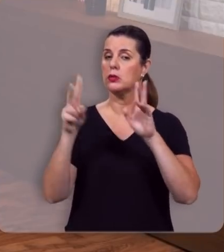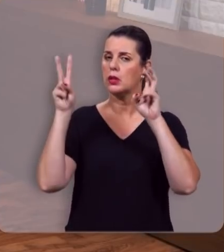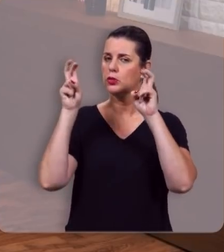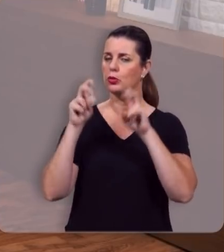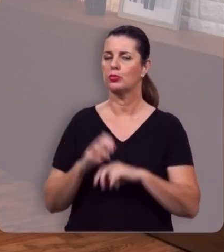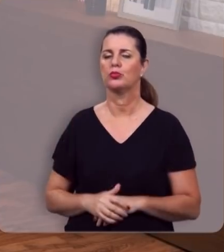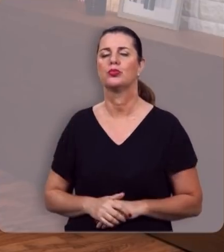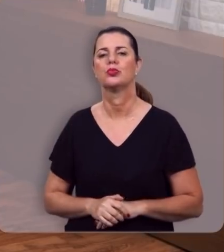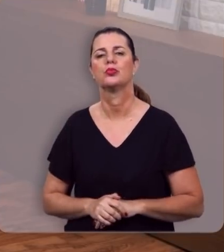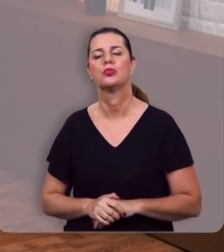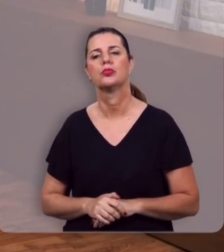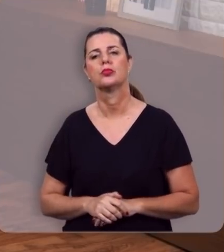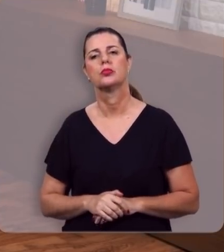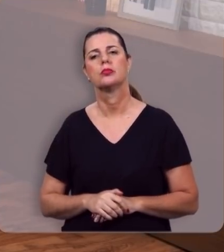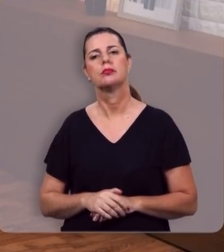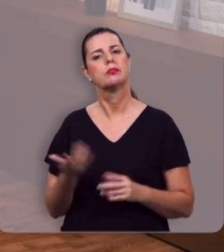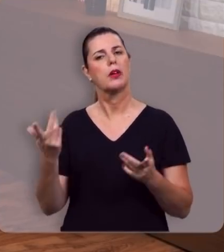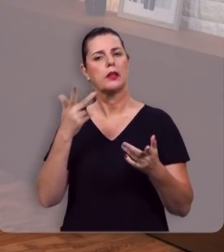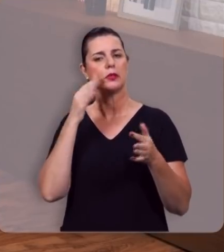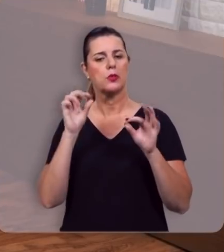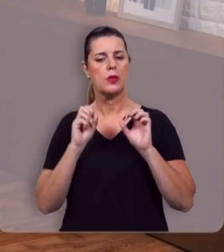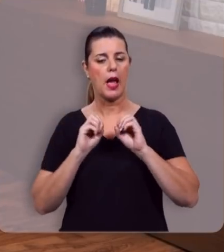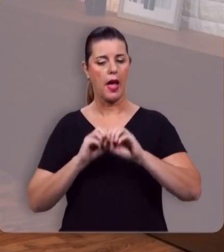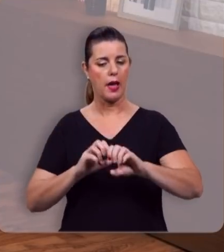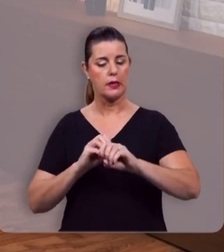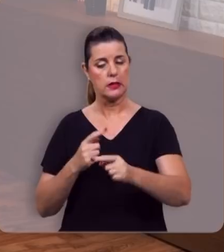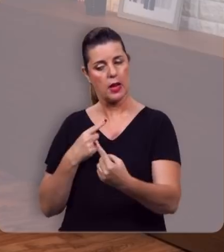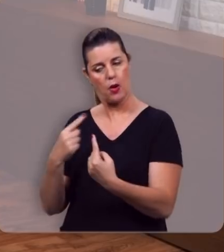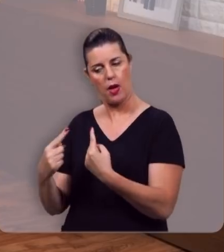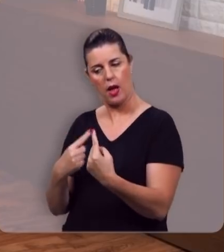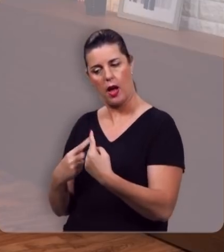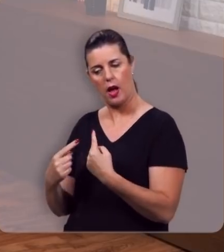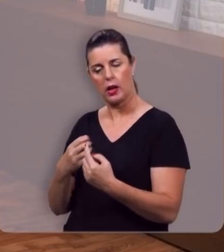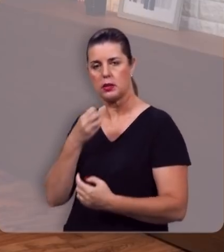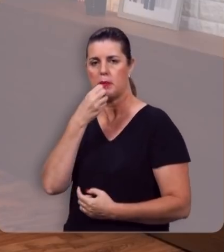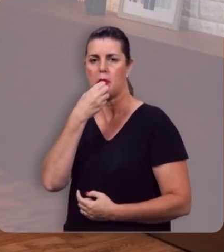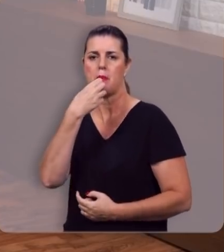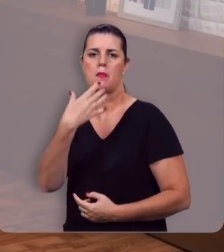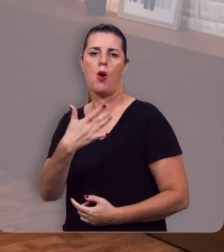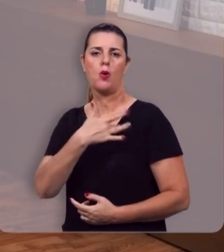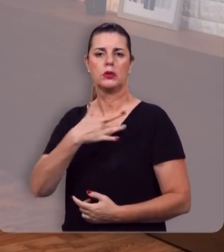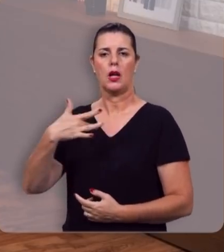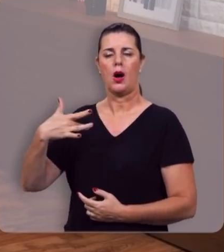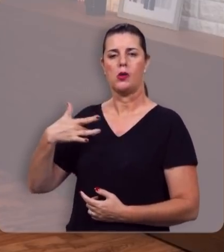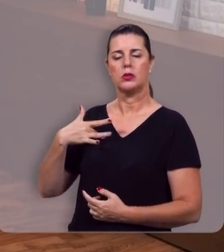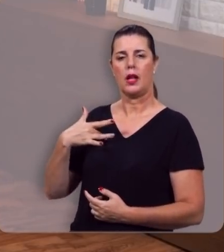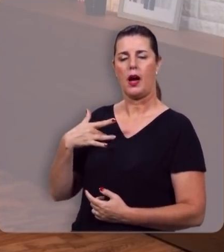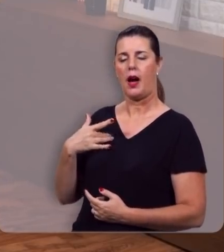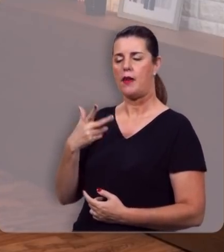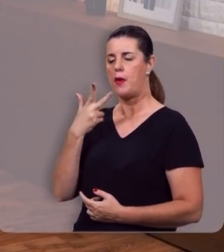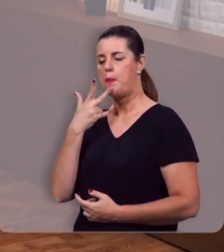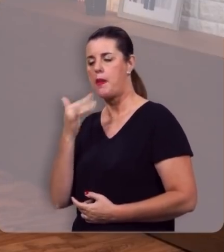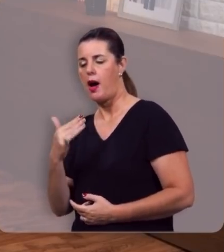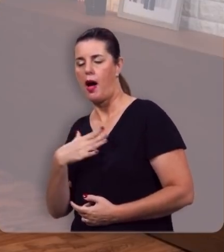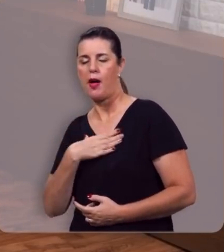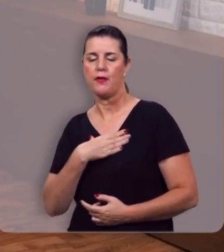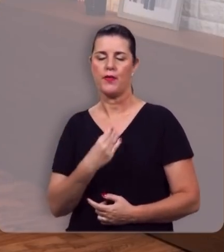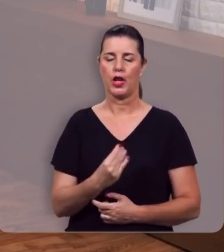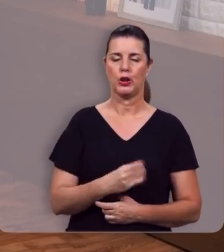assunto, pavimenta o caminho de um relacionamento harmonioso e saudável entre